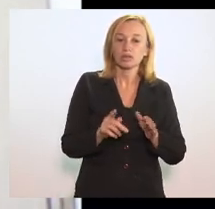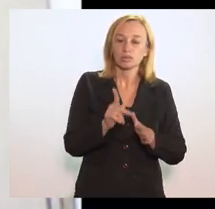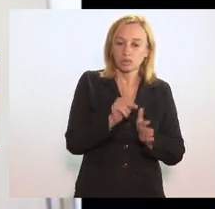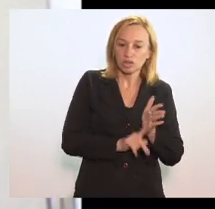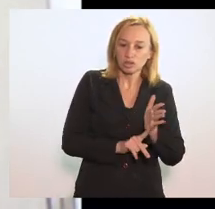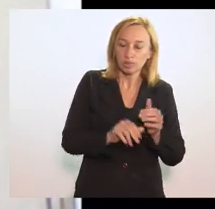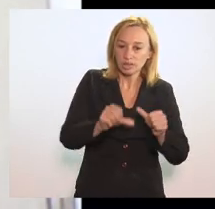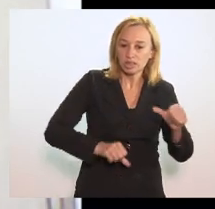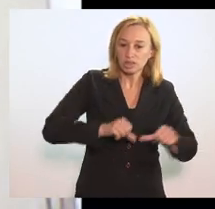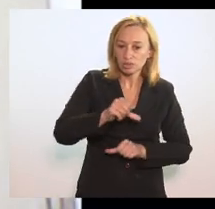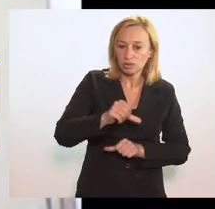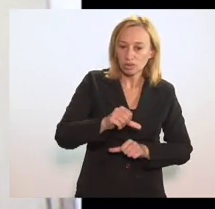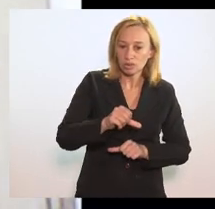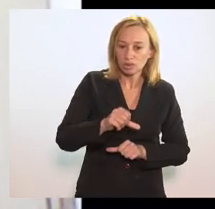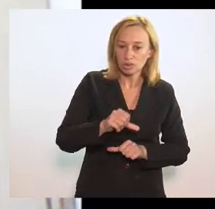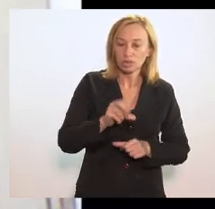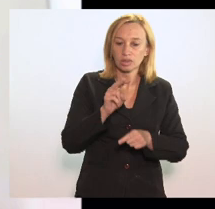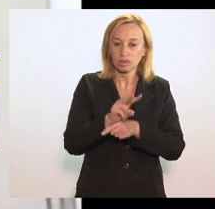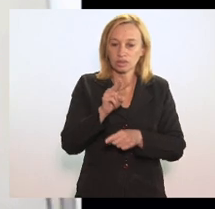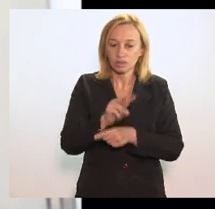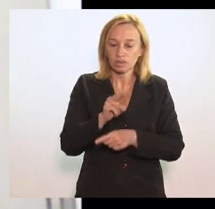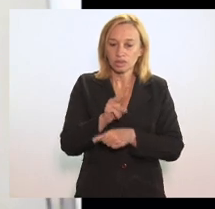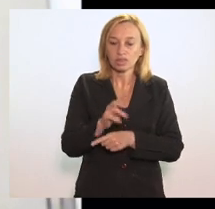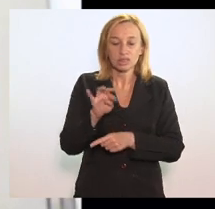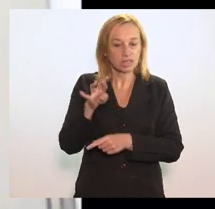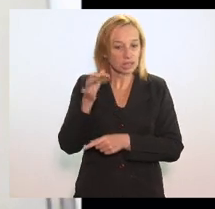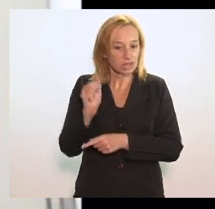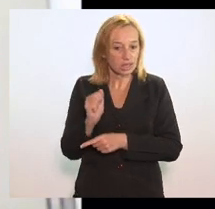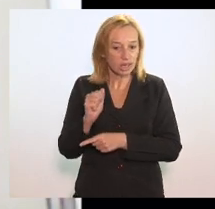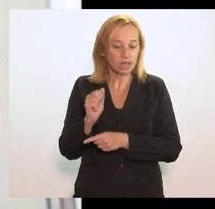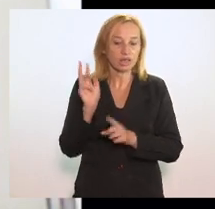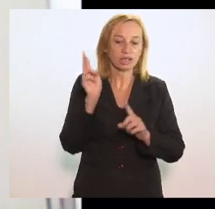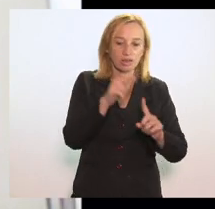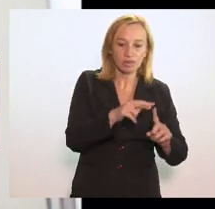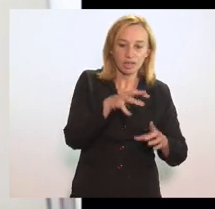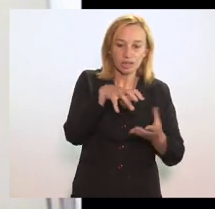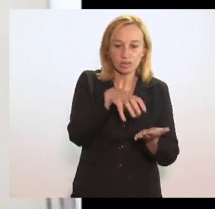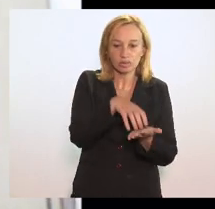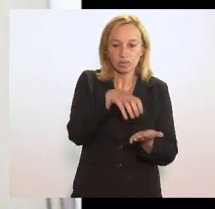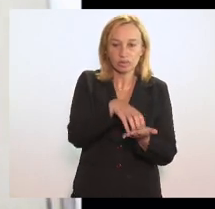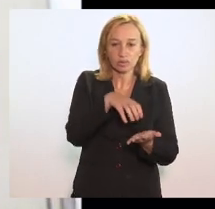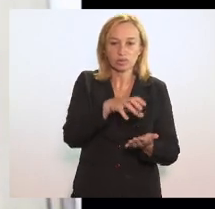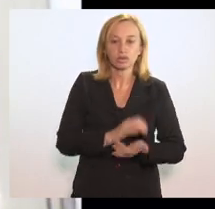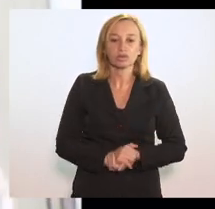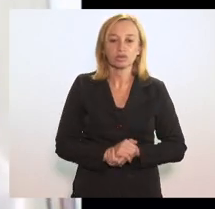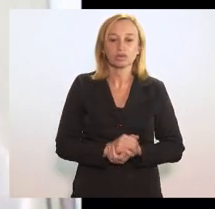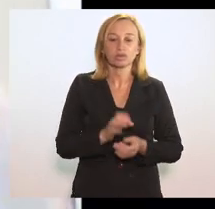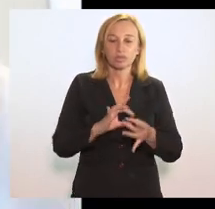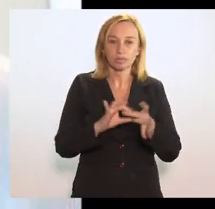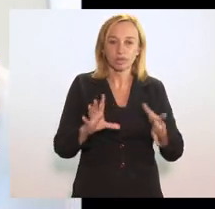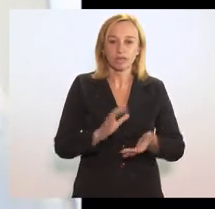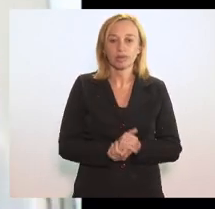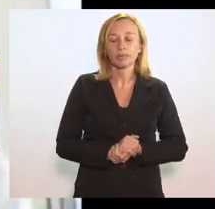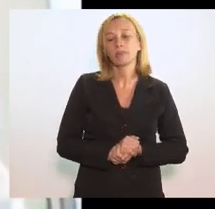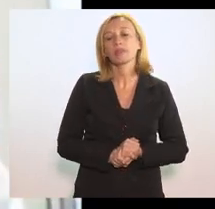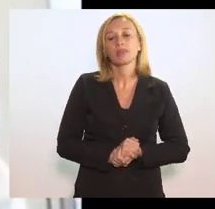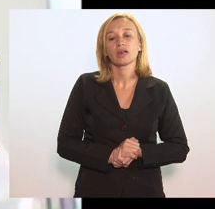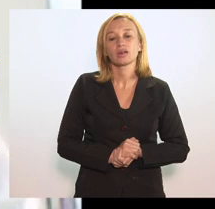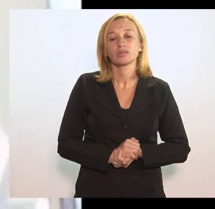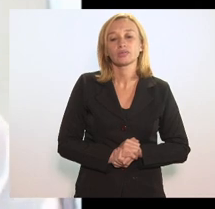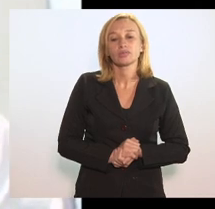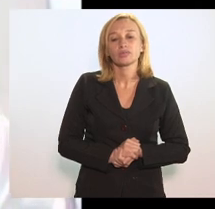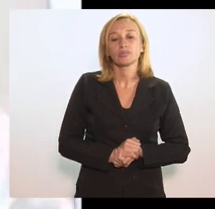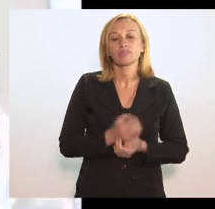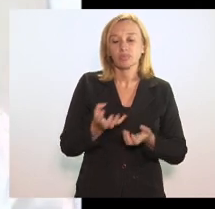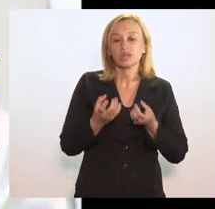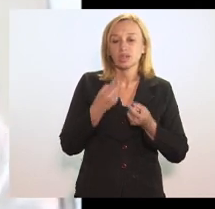que estabelece as vigilâncias sanitárias como órgão de referência para fiscalização em autorizativo. Queria